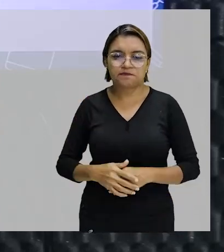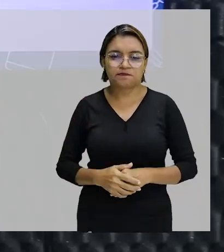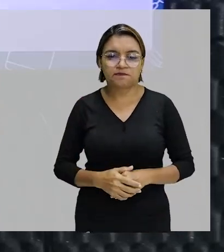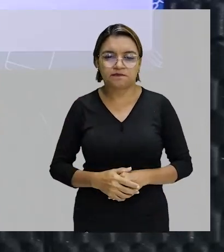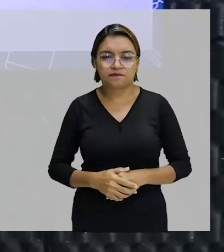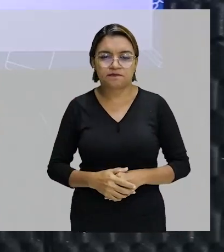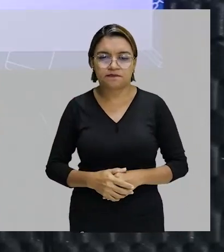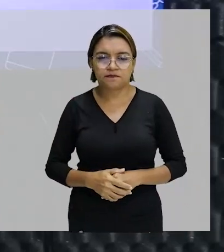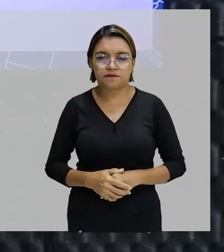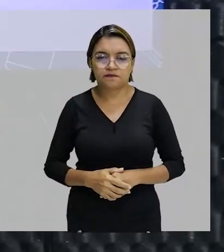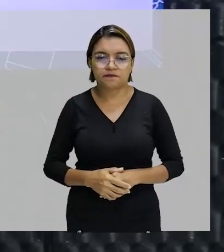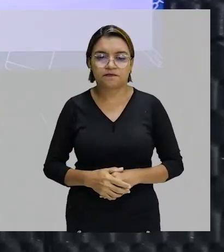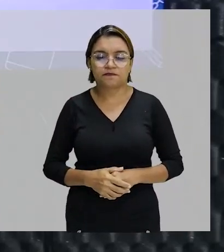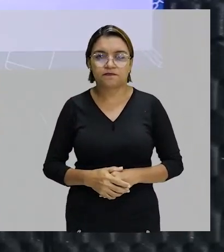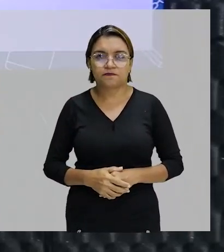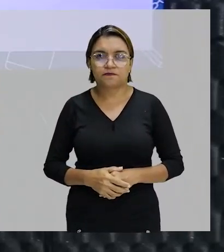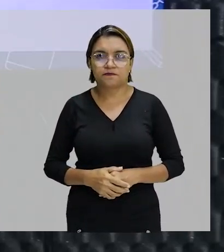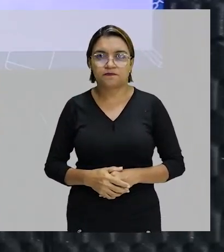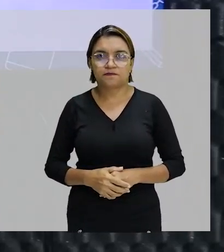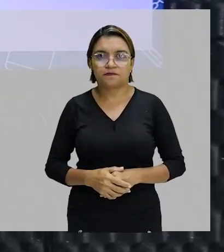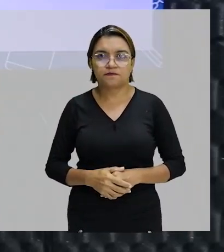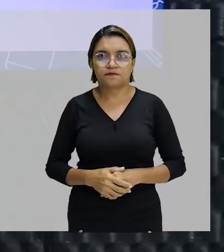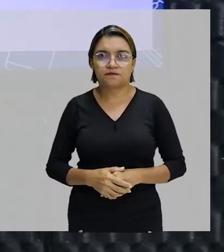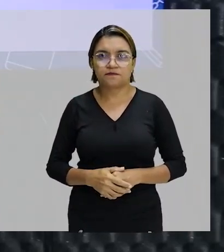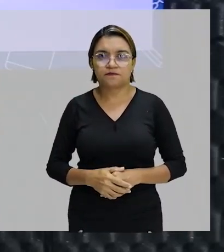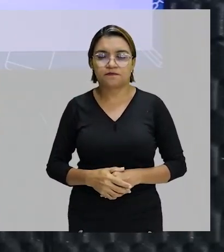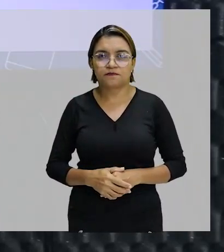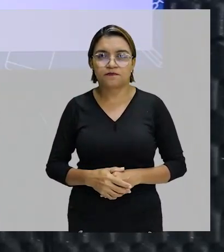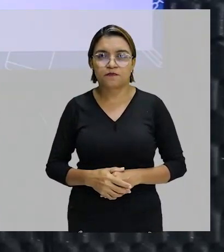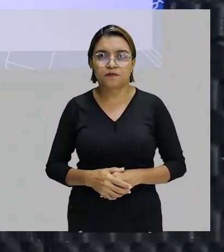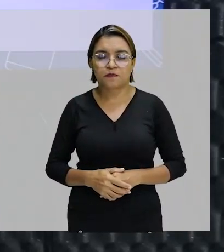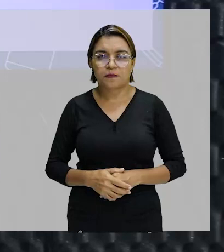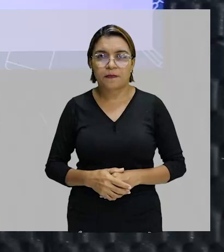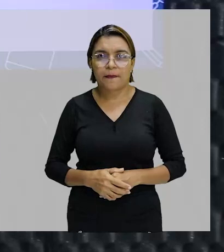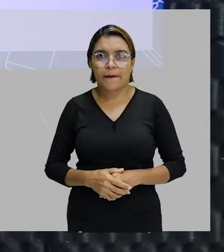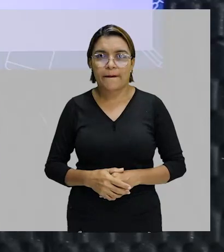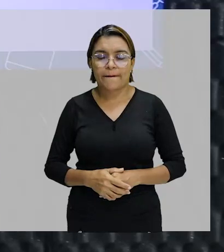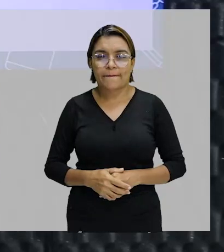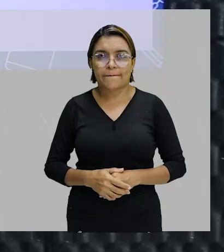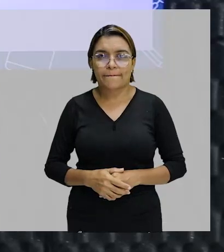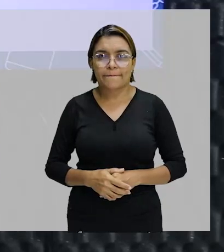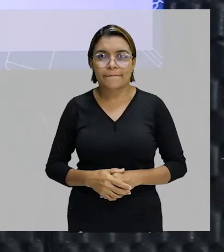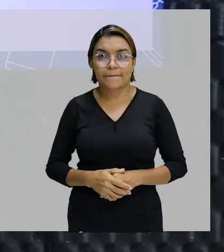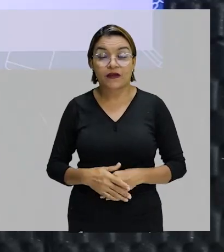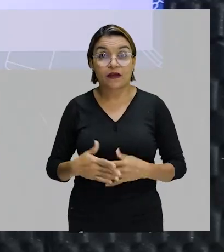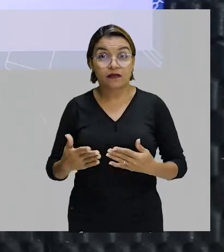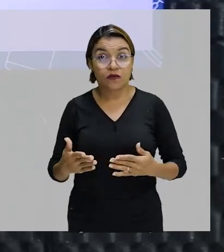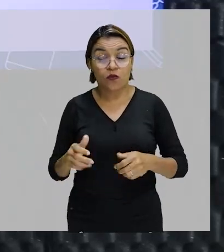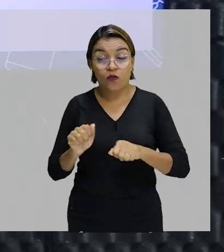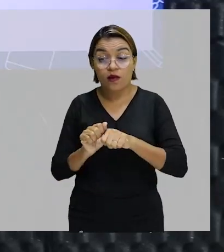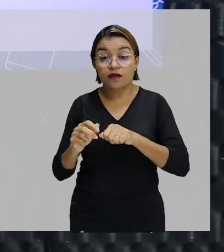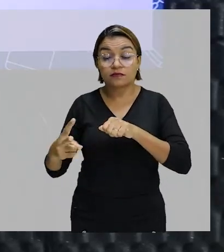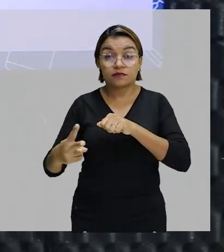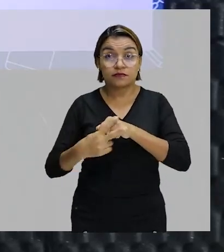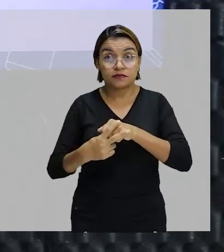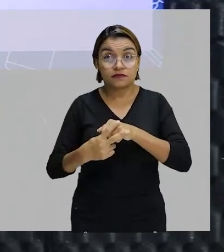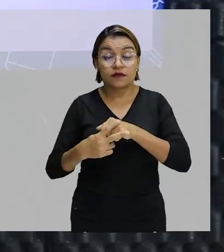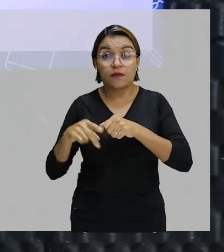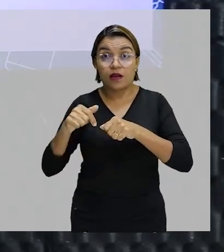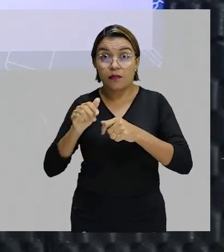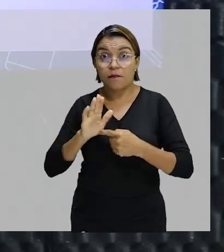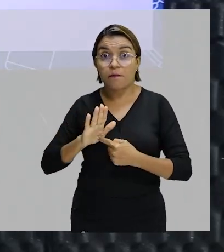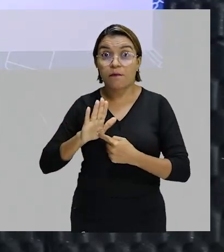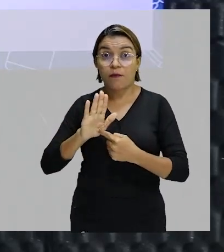place, time, circumstance, manner, cause, degree e etc. Então, o advérbio ele expressa